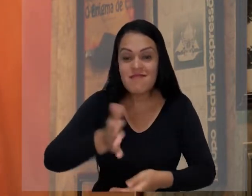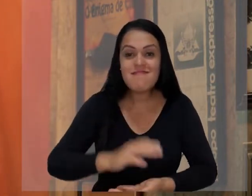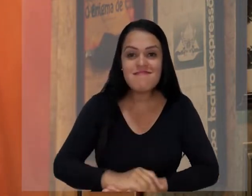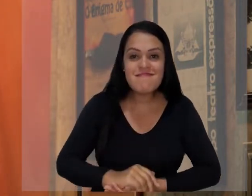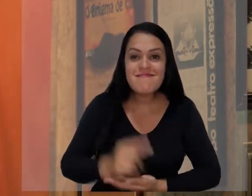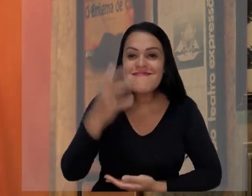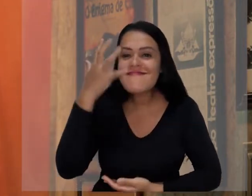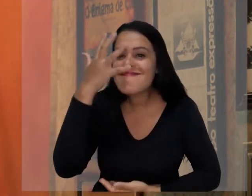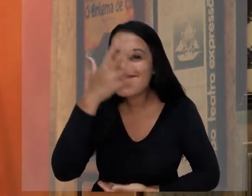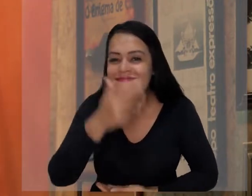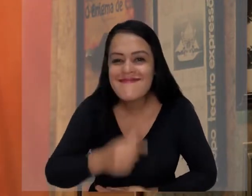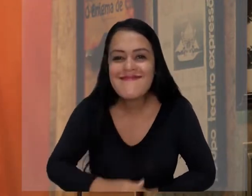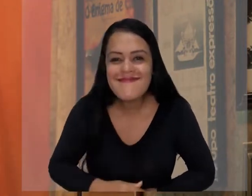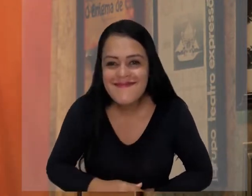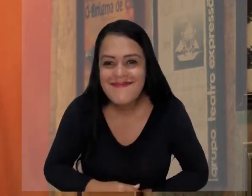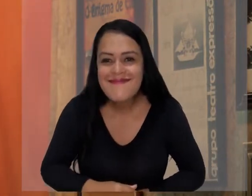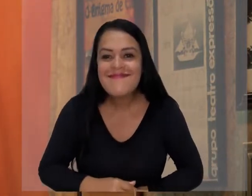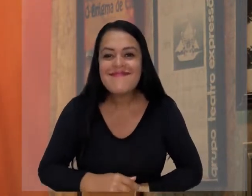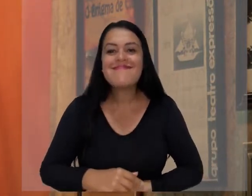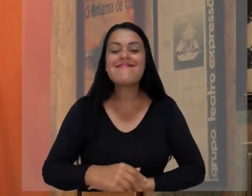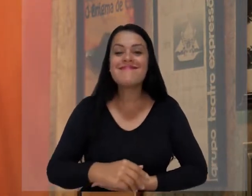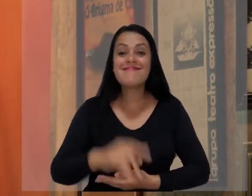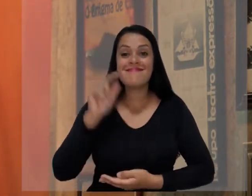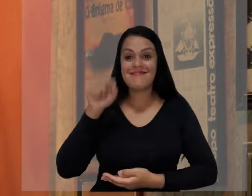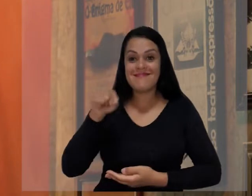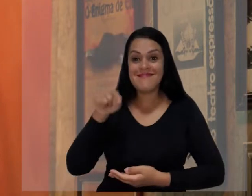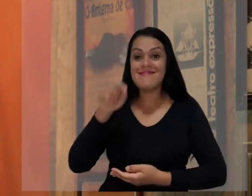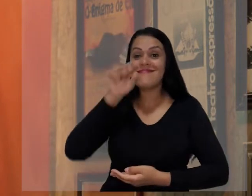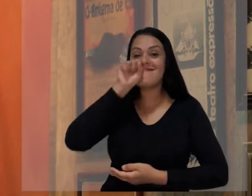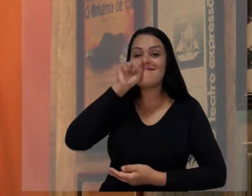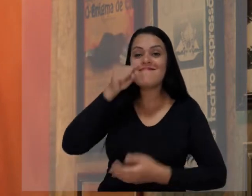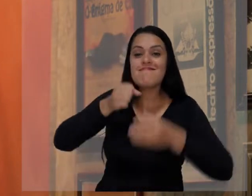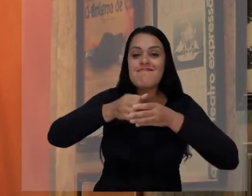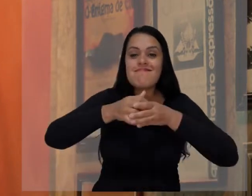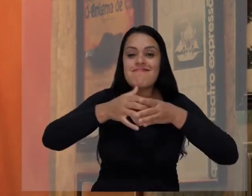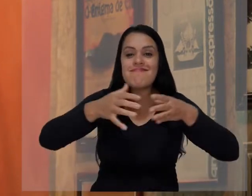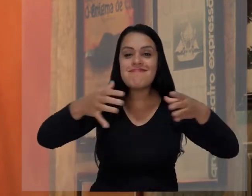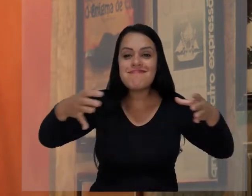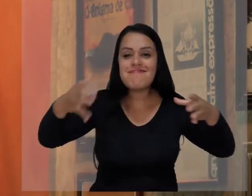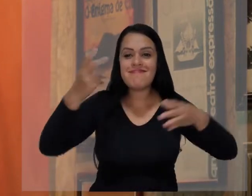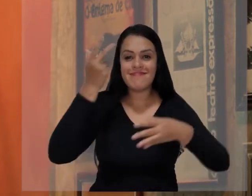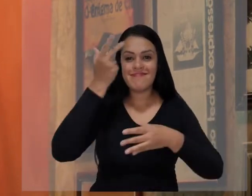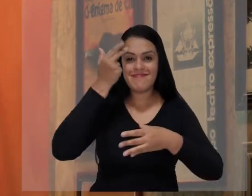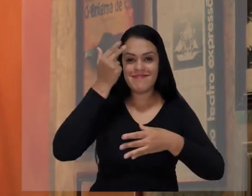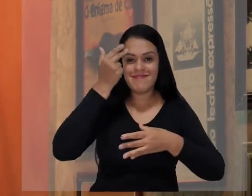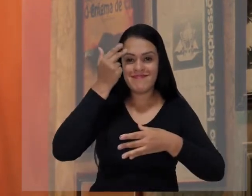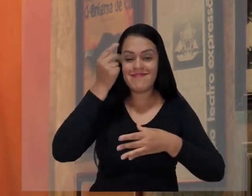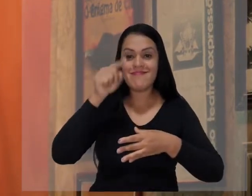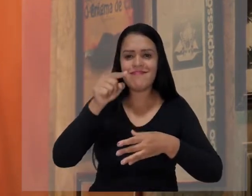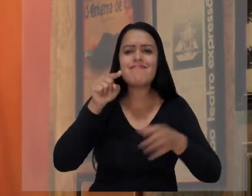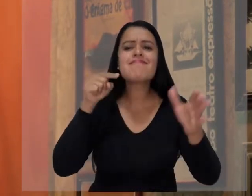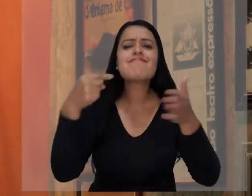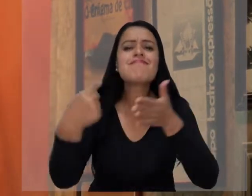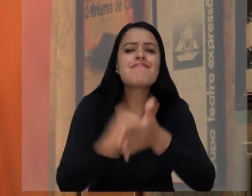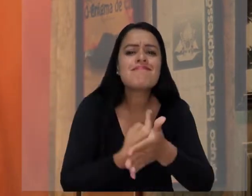lavar. Olha que bonito! Esse é o pão de fermentação natural. Vocês devem estar perguntando agora, o que é